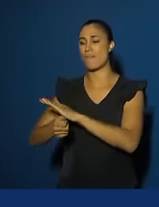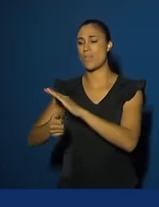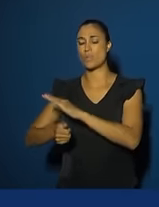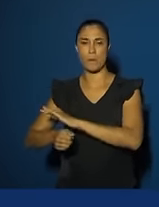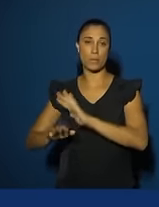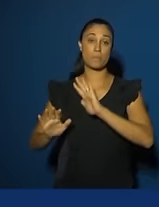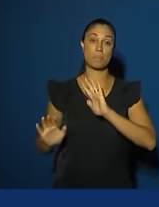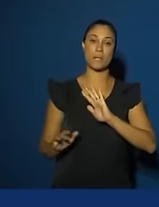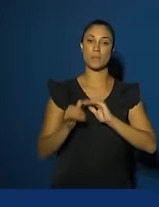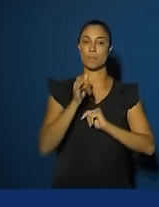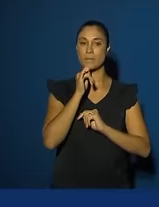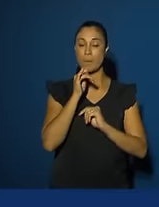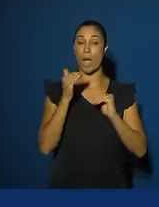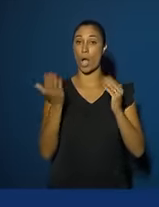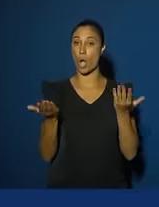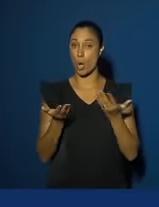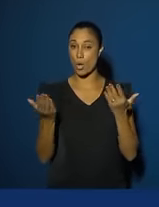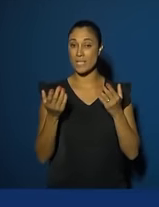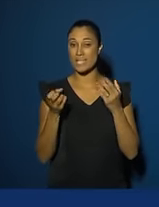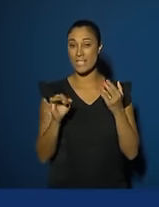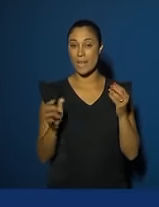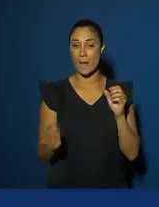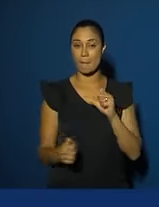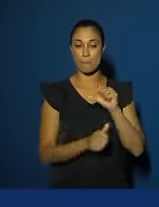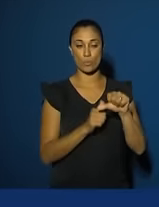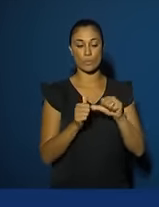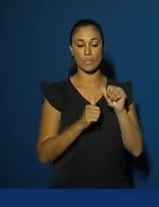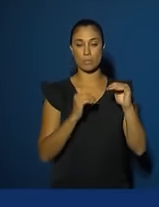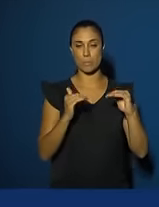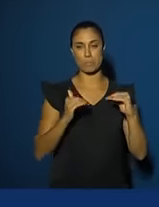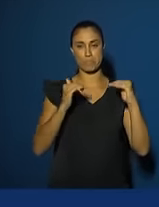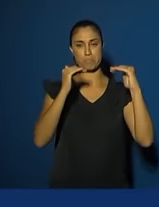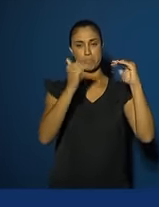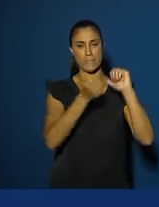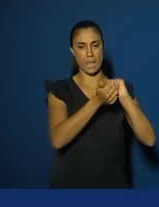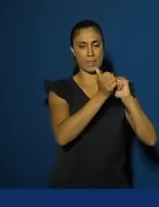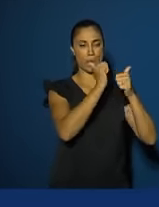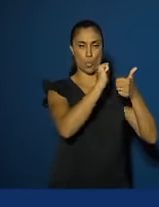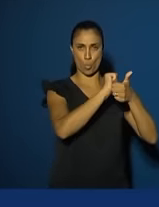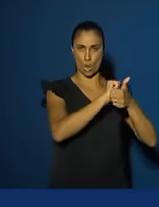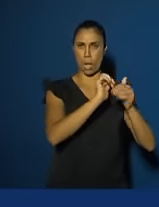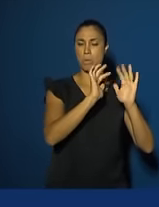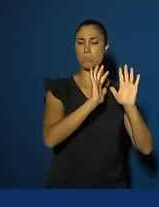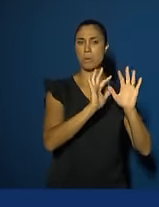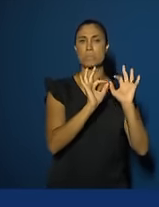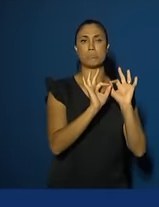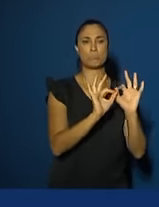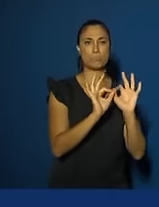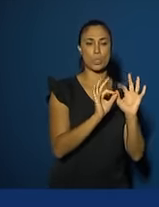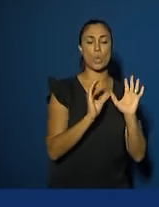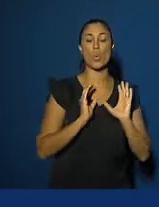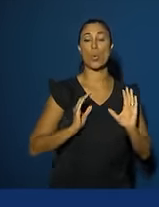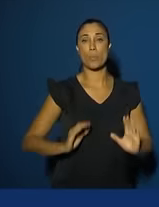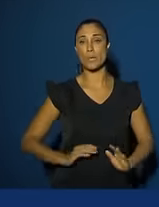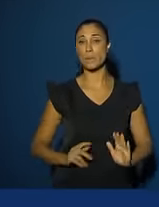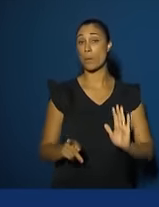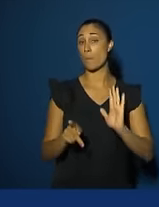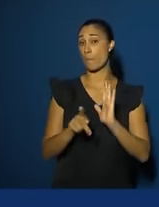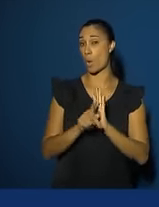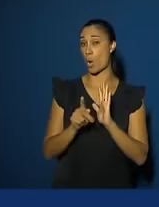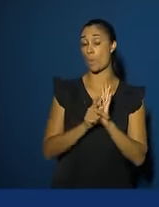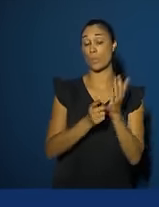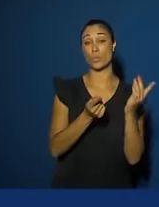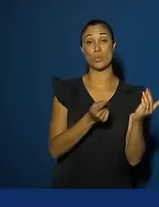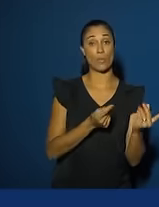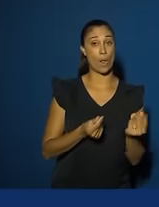ela vindo para um patamar mais razoável mais adequada mais condizente com o comportamento dos dos